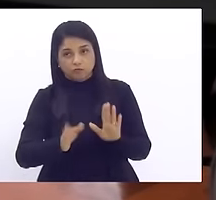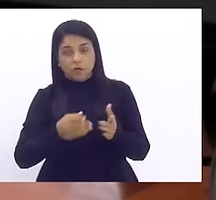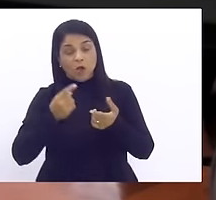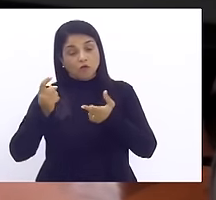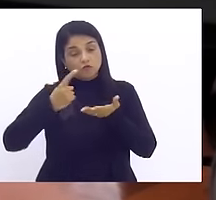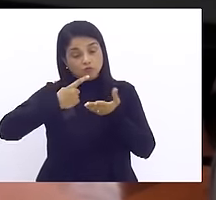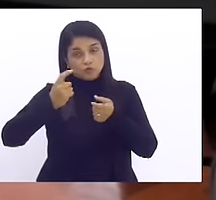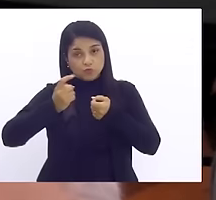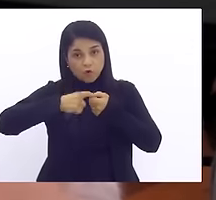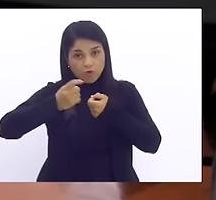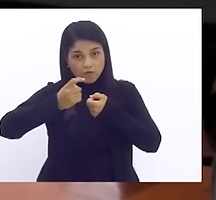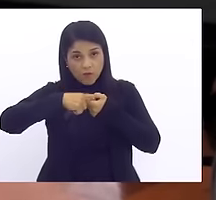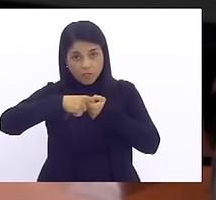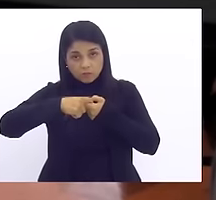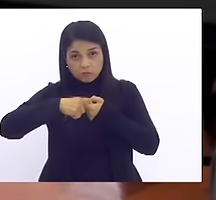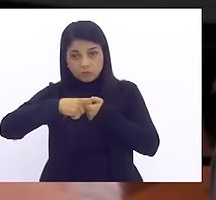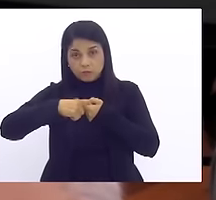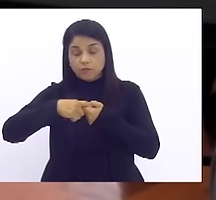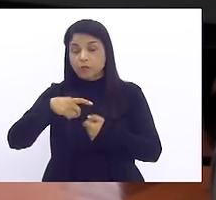convênios